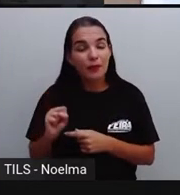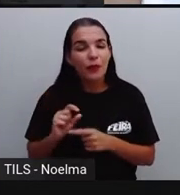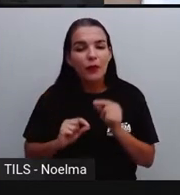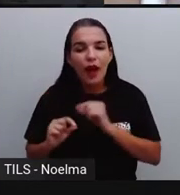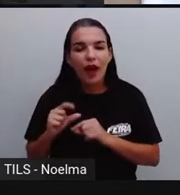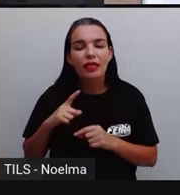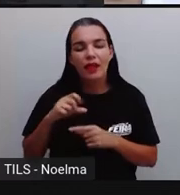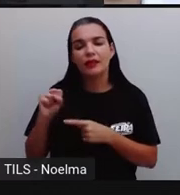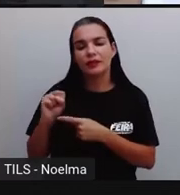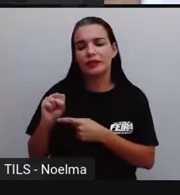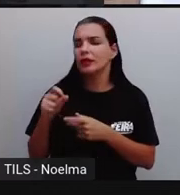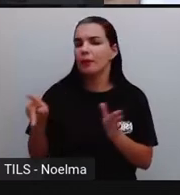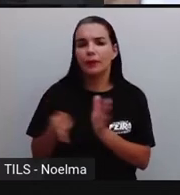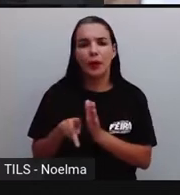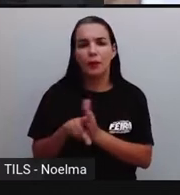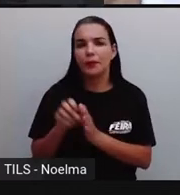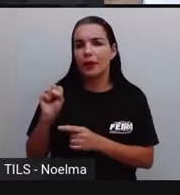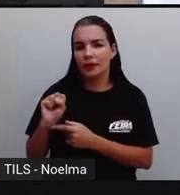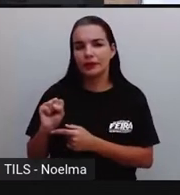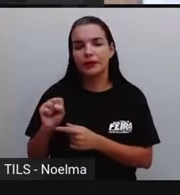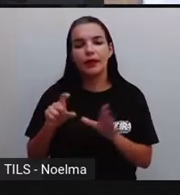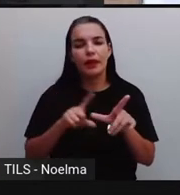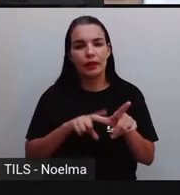tem som de si, tá bom?